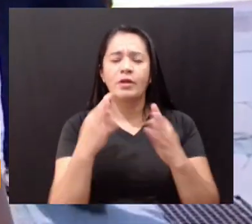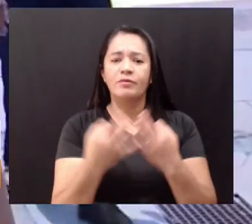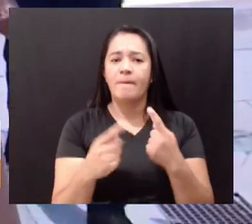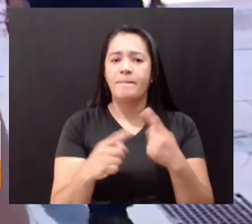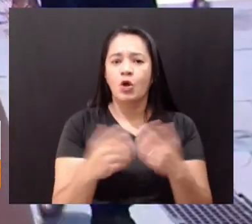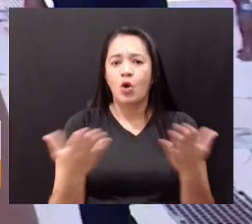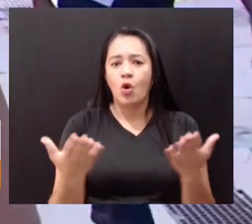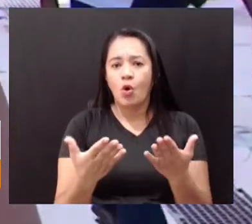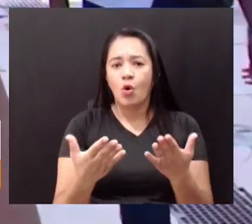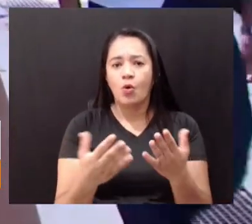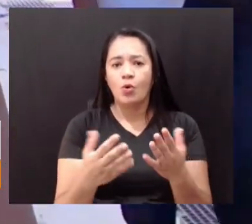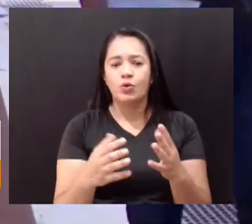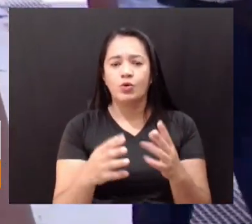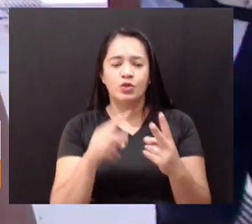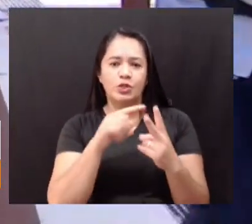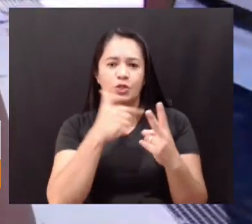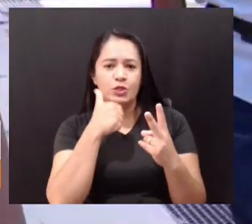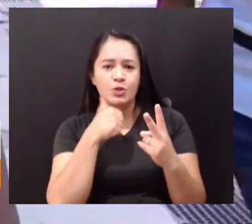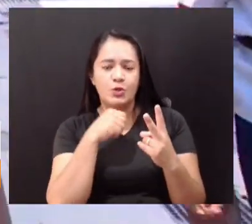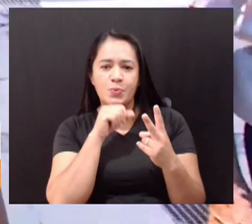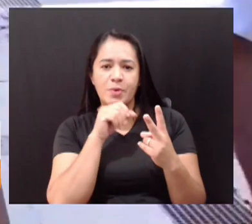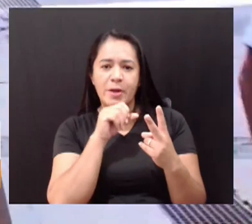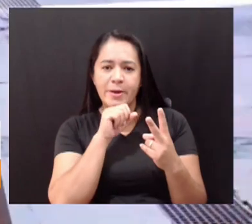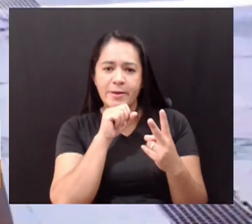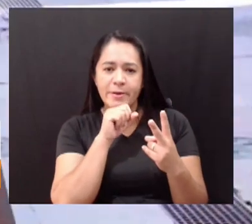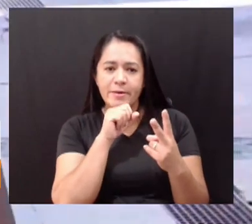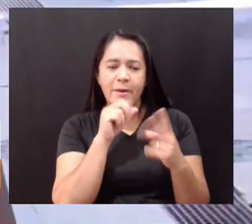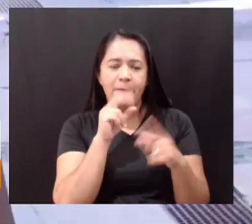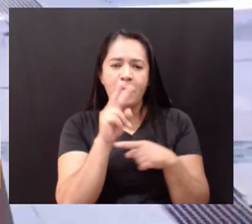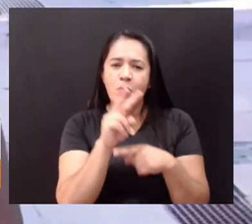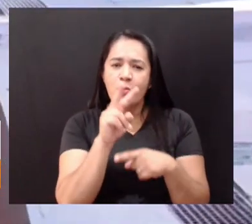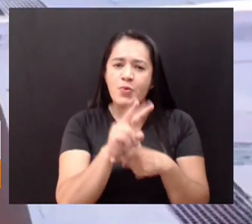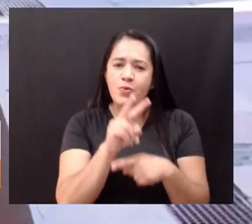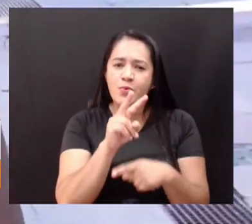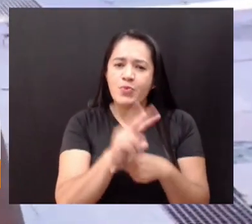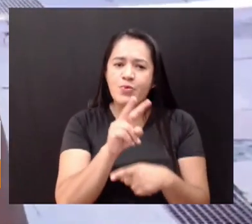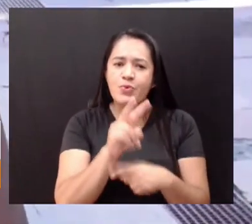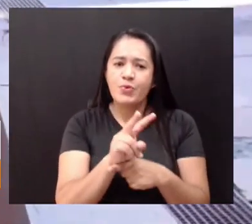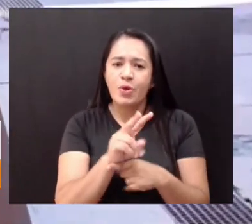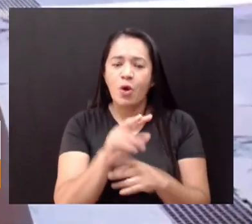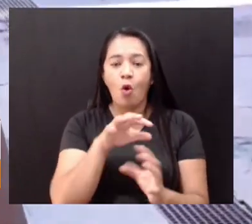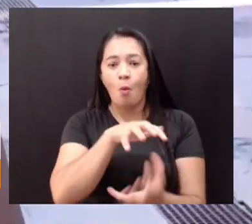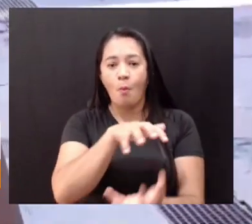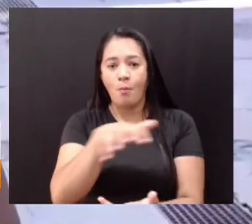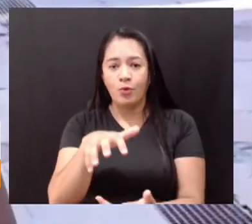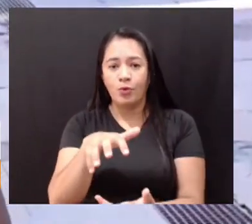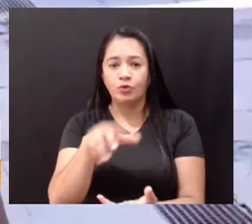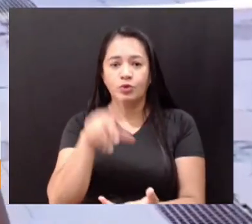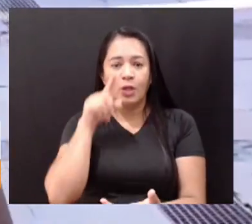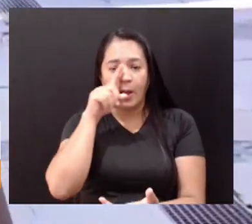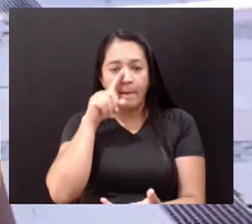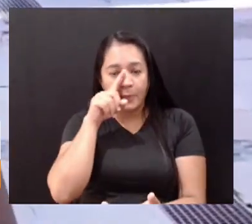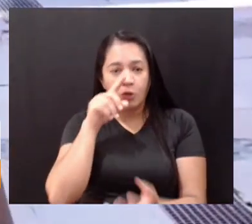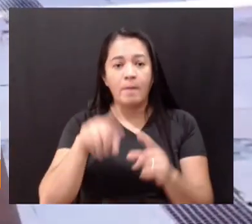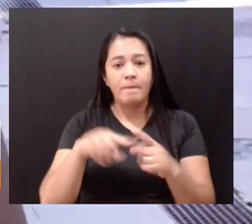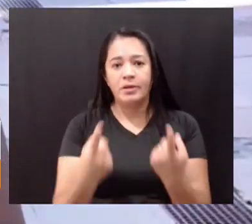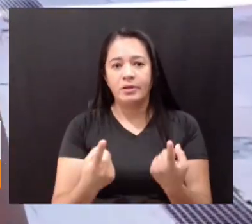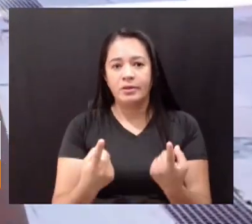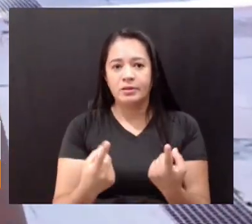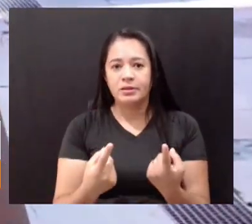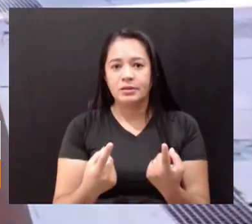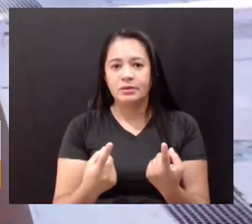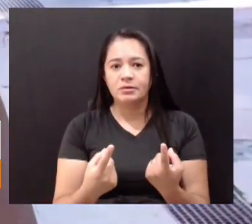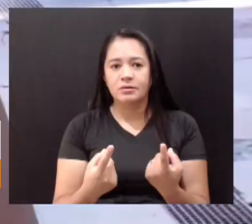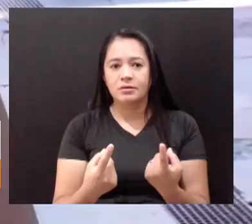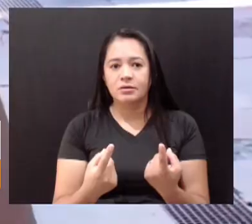pais protegem muito, sabe? Embora, tipo, o mundo esteja um lugar perigoso para se viver, mas, tipo, tem que acordar